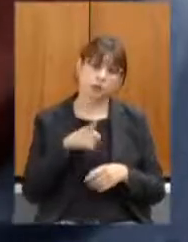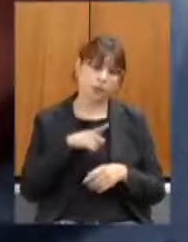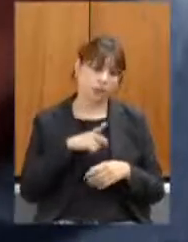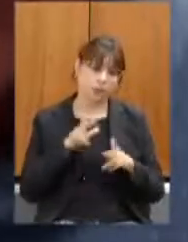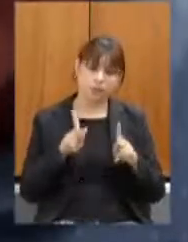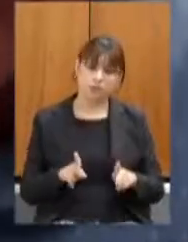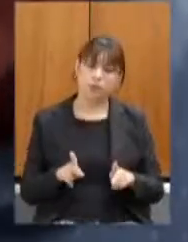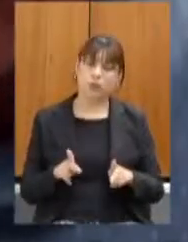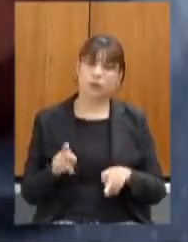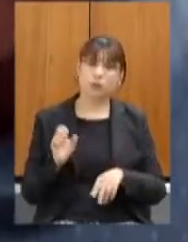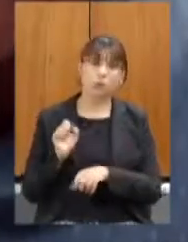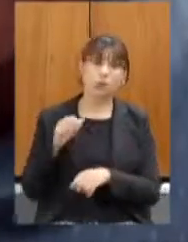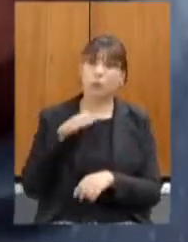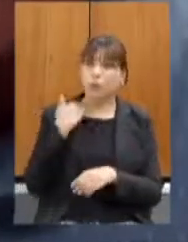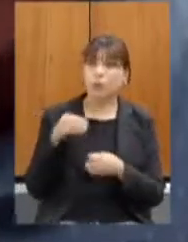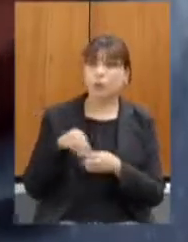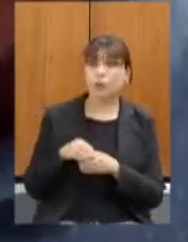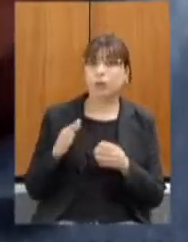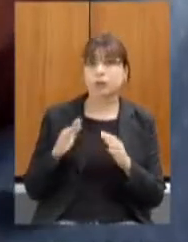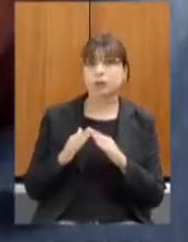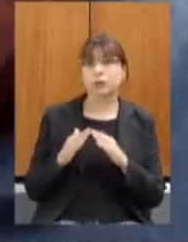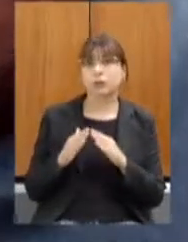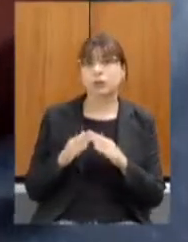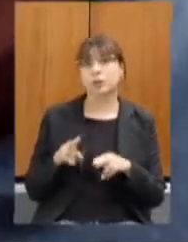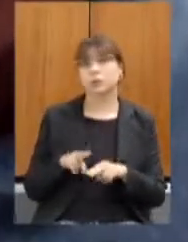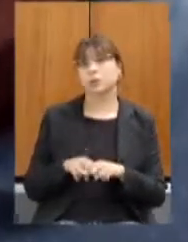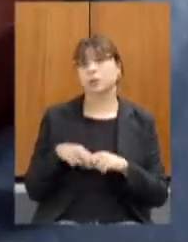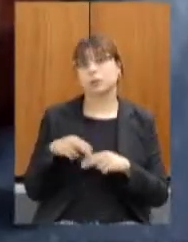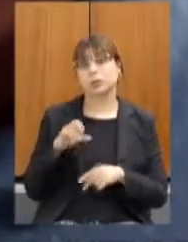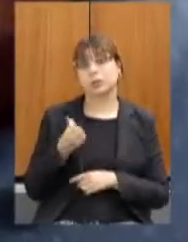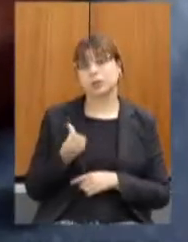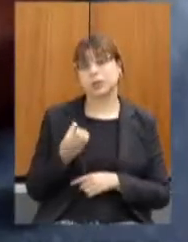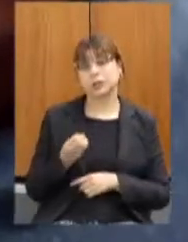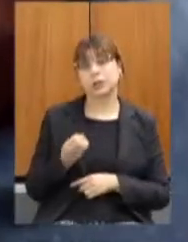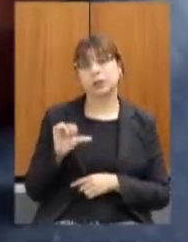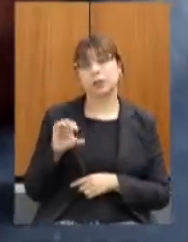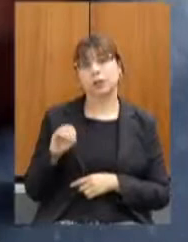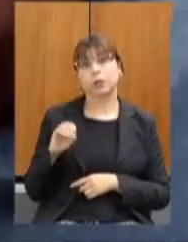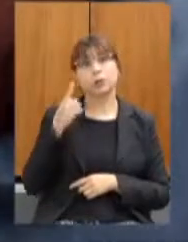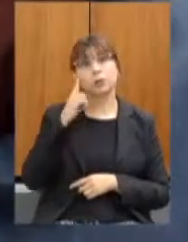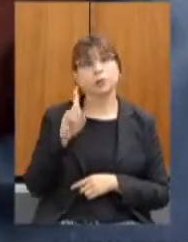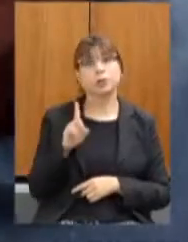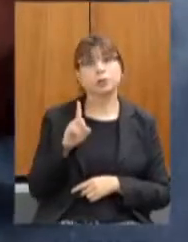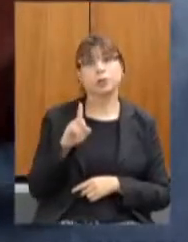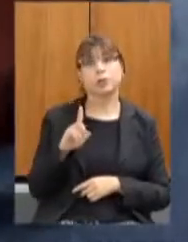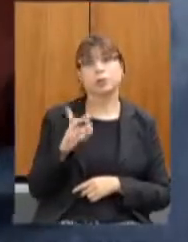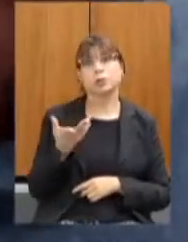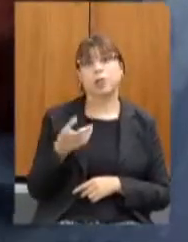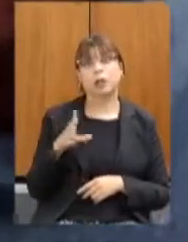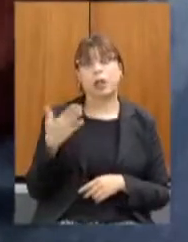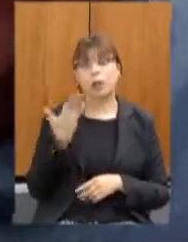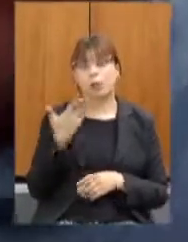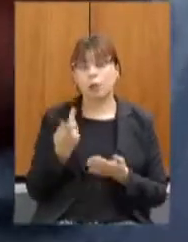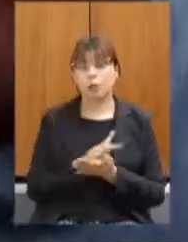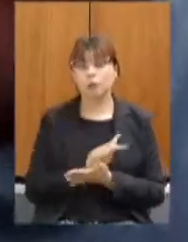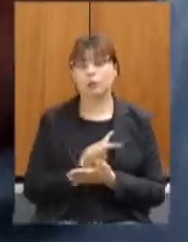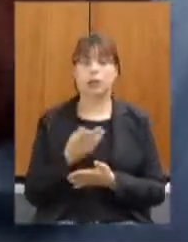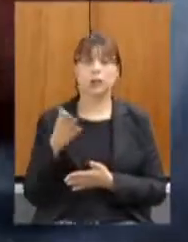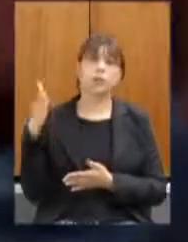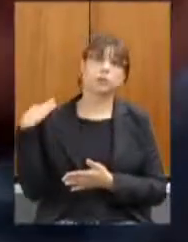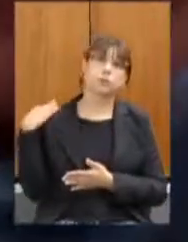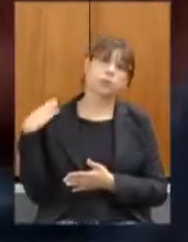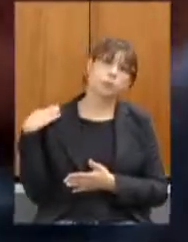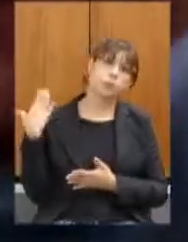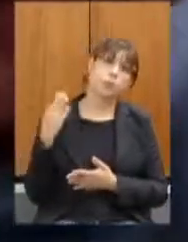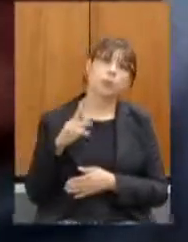esperando a cirurgia e fica 60 90 dias da pneumonia não velha aí não pode ver mulher do século sem a parte mais